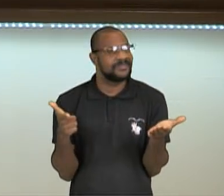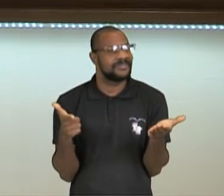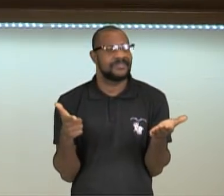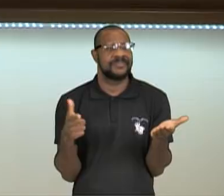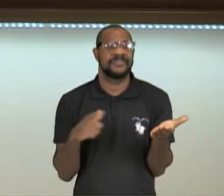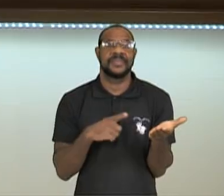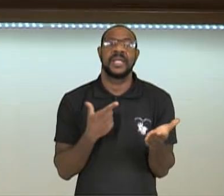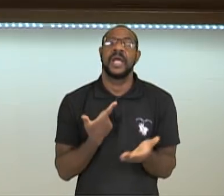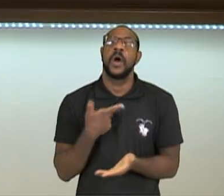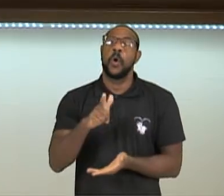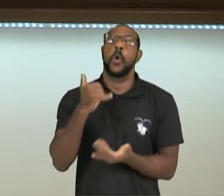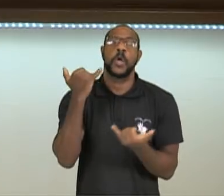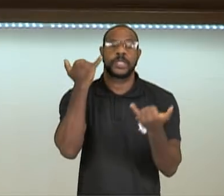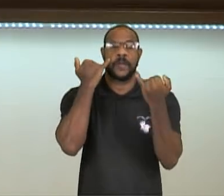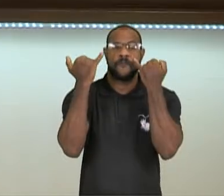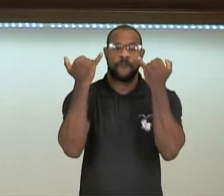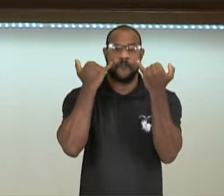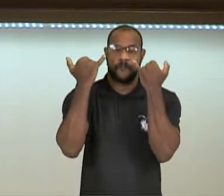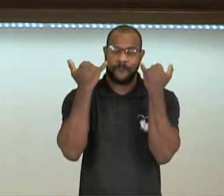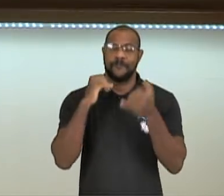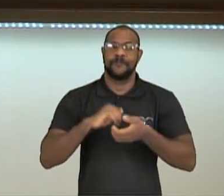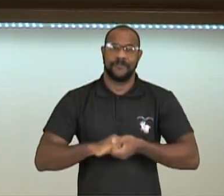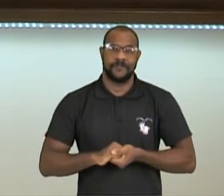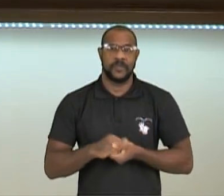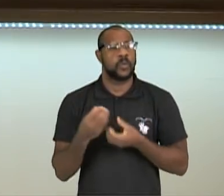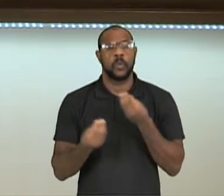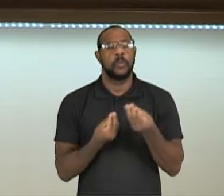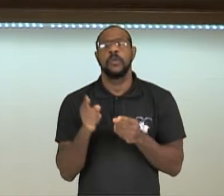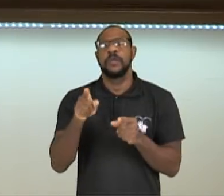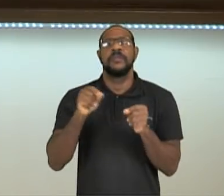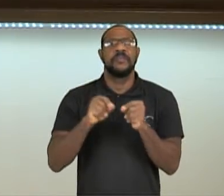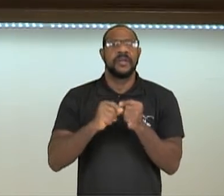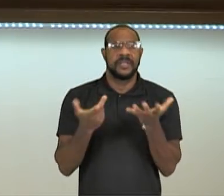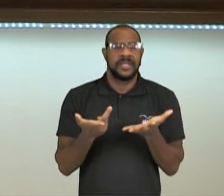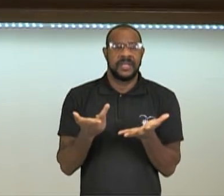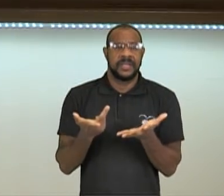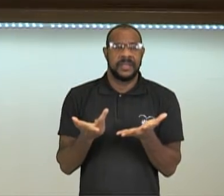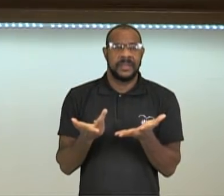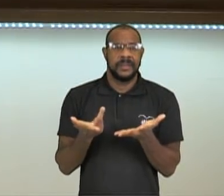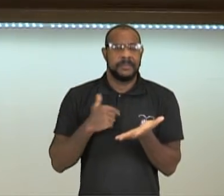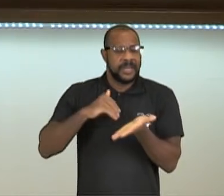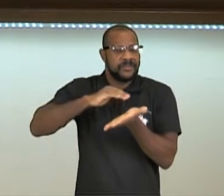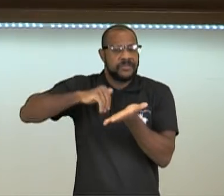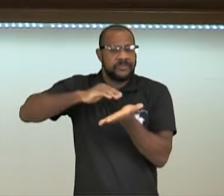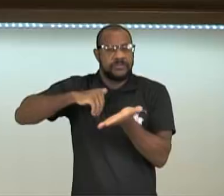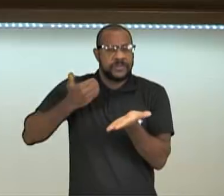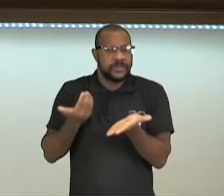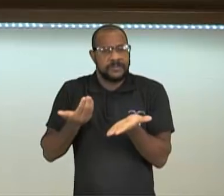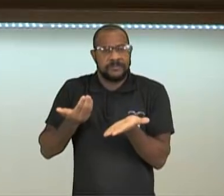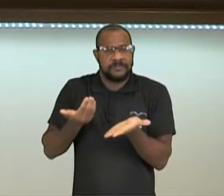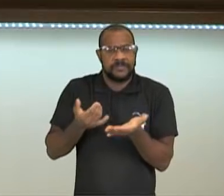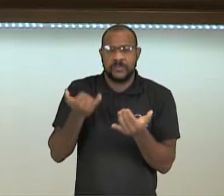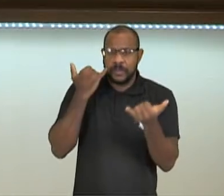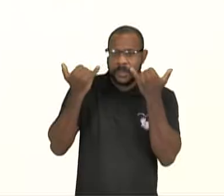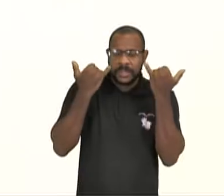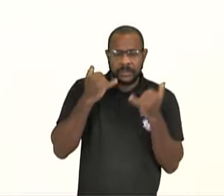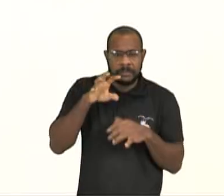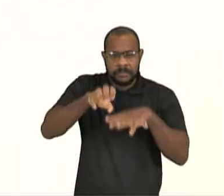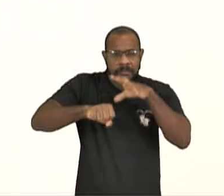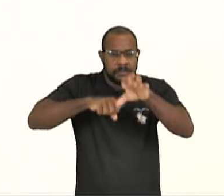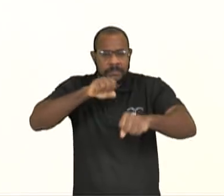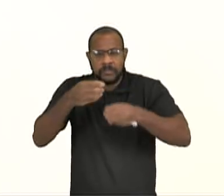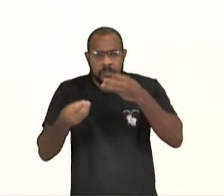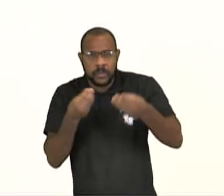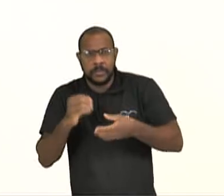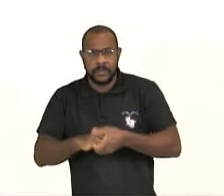tenho outras informações. Então, como é que você vai fazer para retirar essas informações? Primeira coisa, a gente